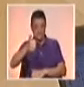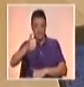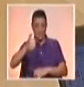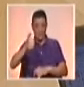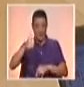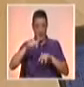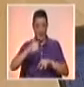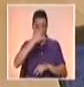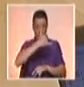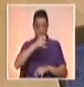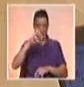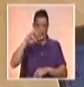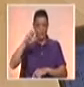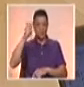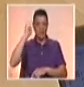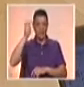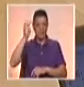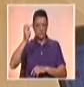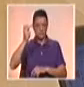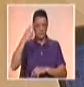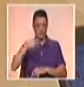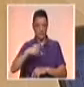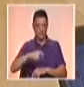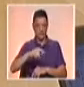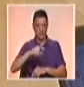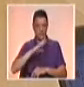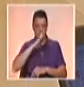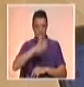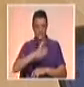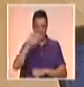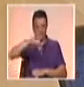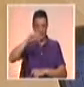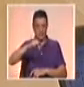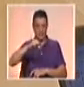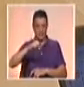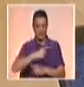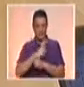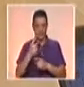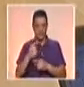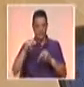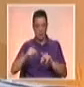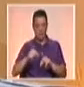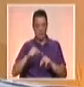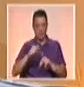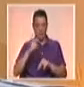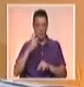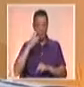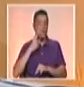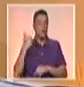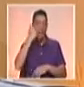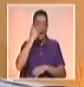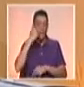contas... Tem 8 anos. 8 anos, exatamente. Certo? Precisamente. Tem 8 anos. O Eduardo, como é que veio